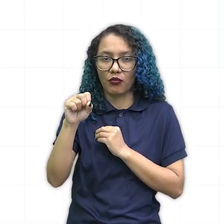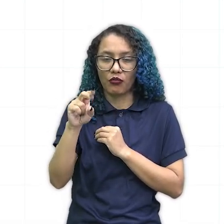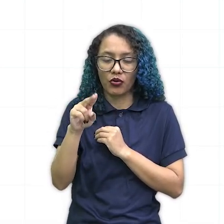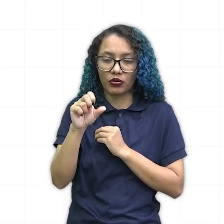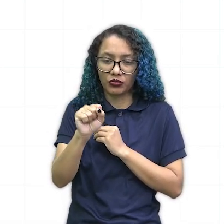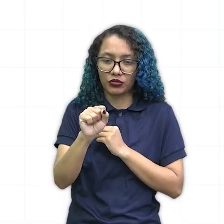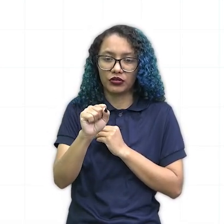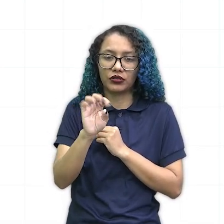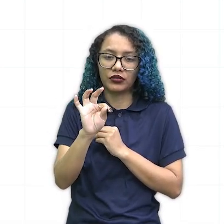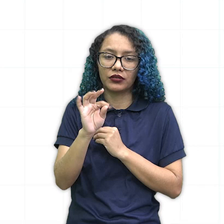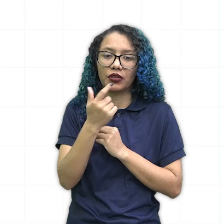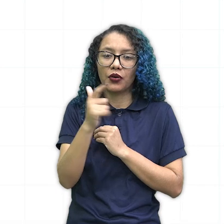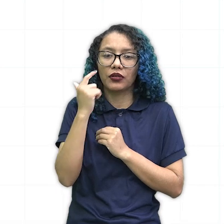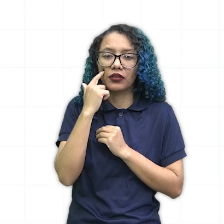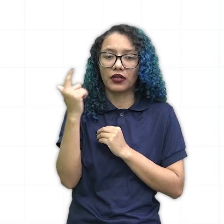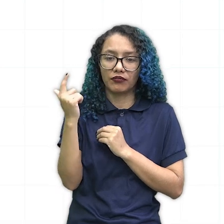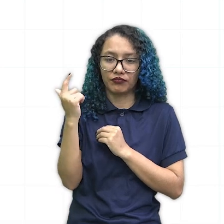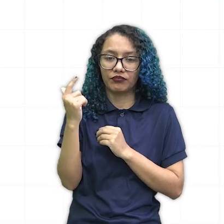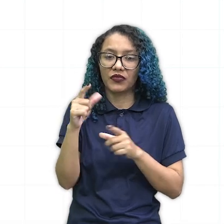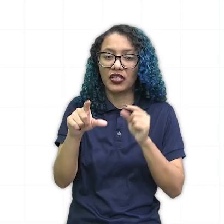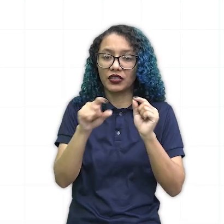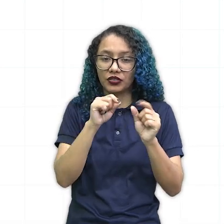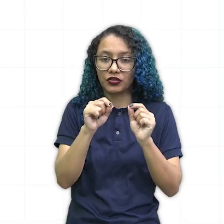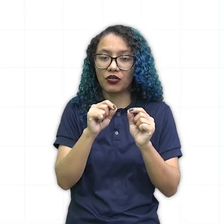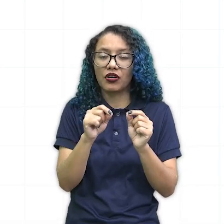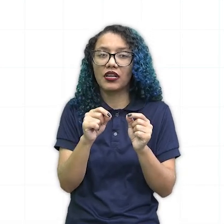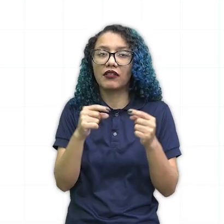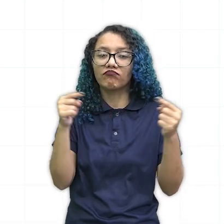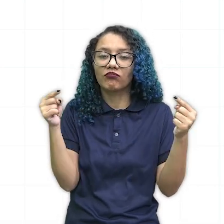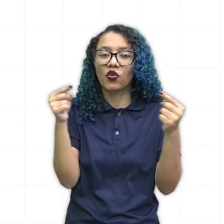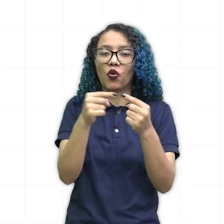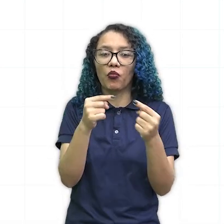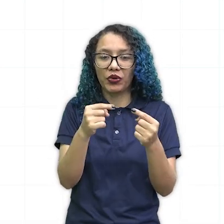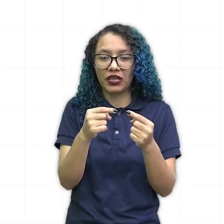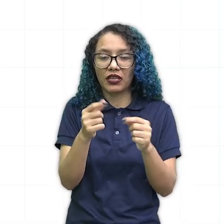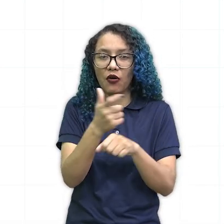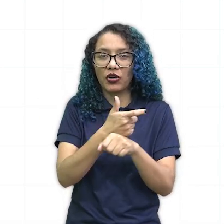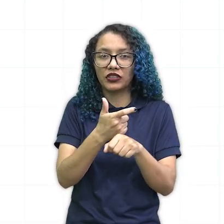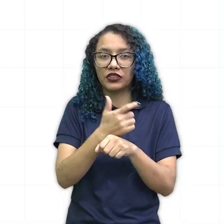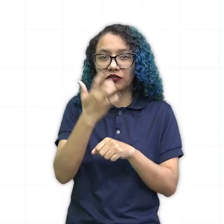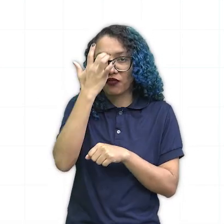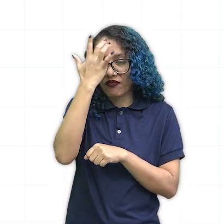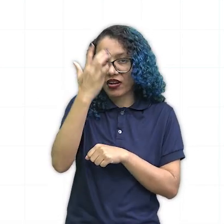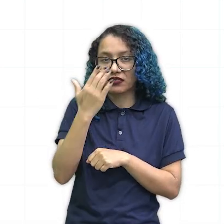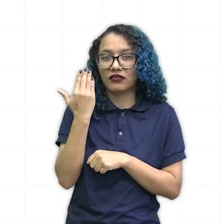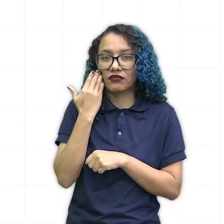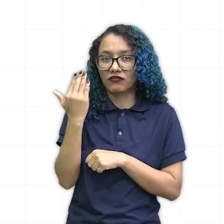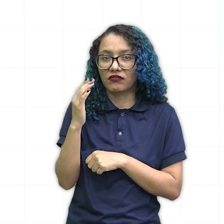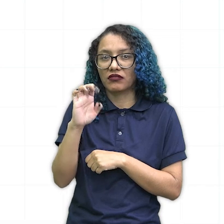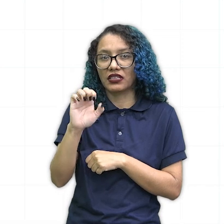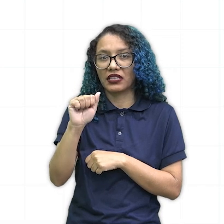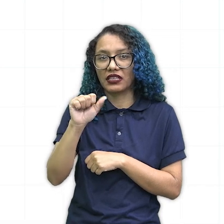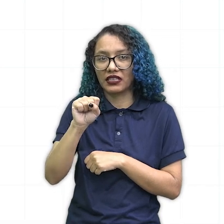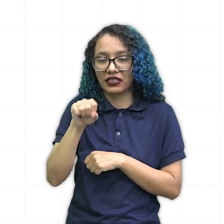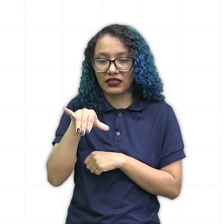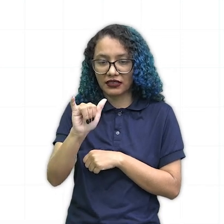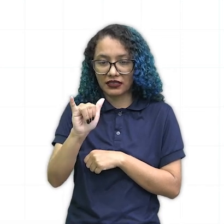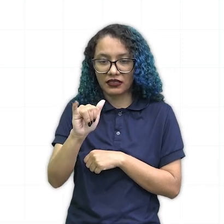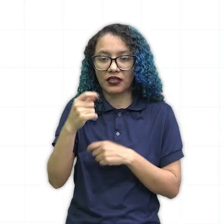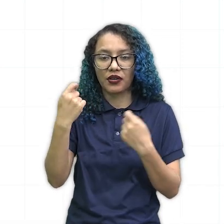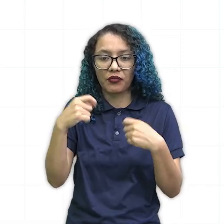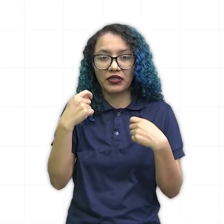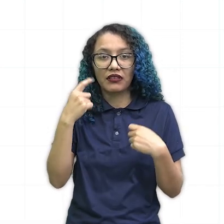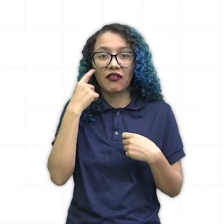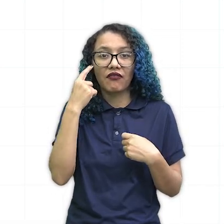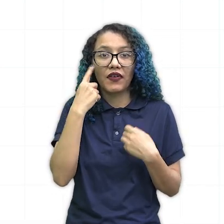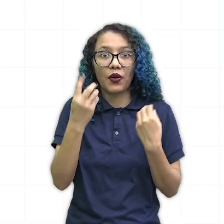forma superlativa correta para o adjetivo easy. Easy. Aí a gente tem que ver como que